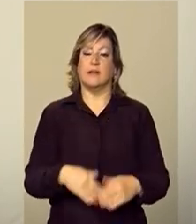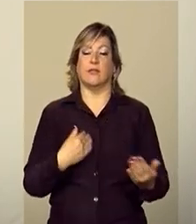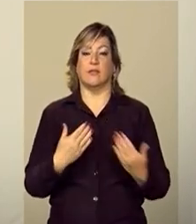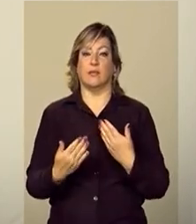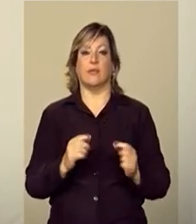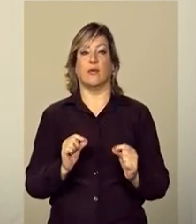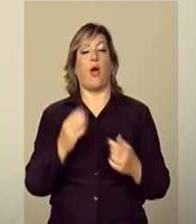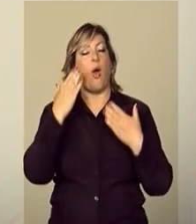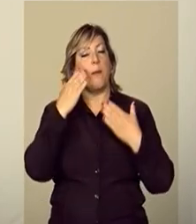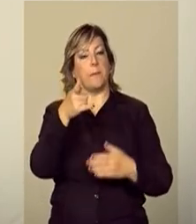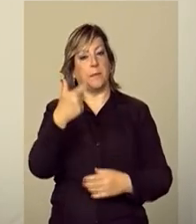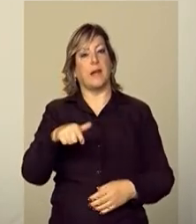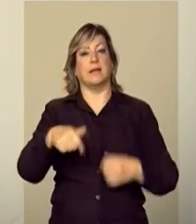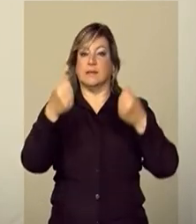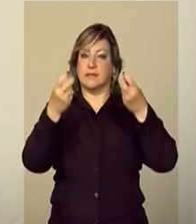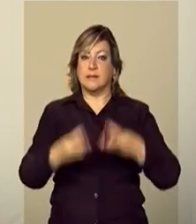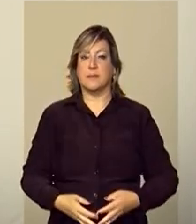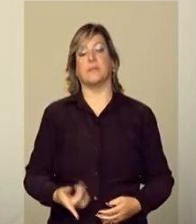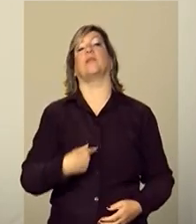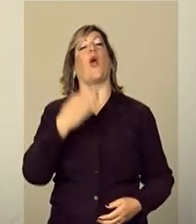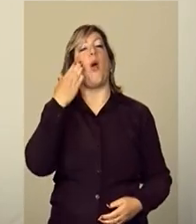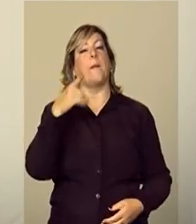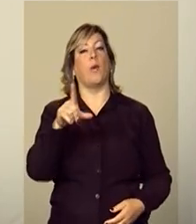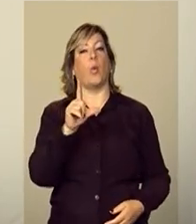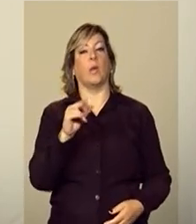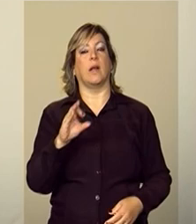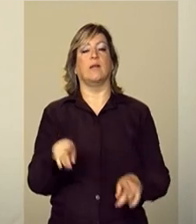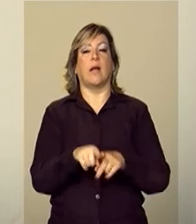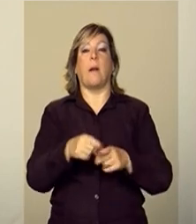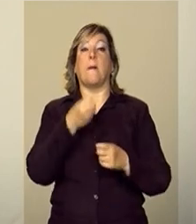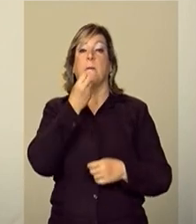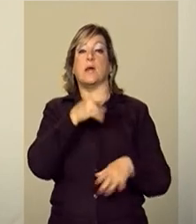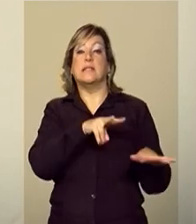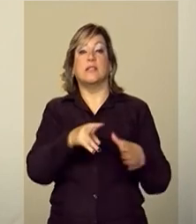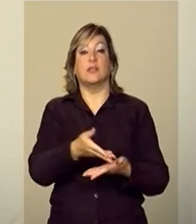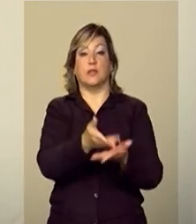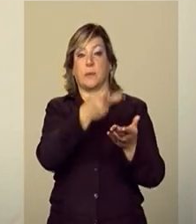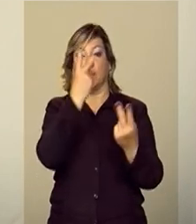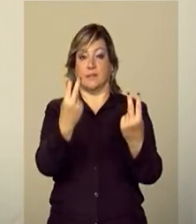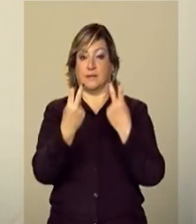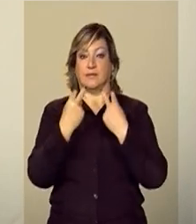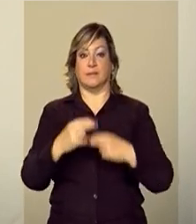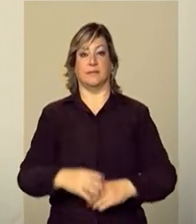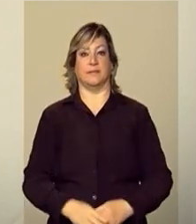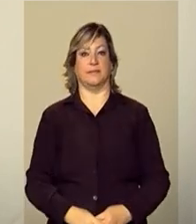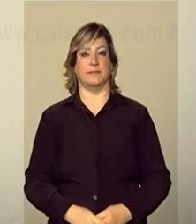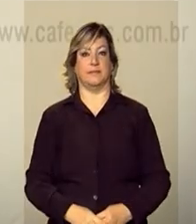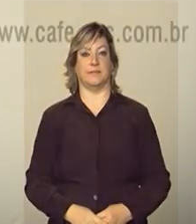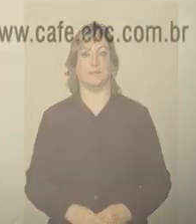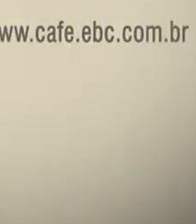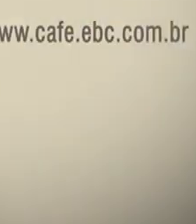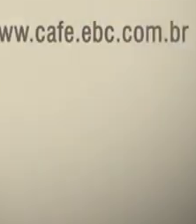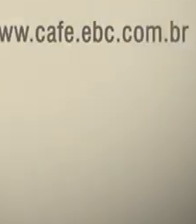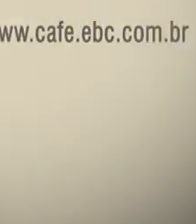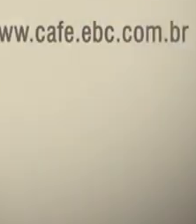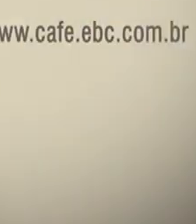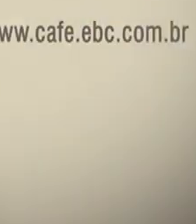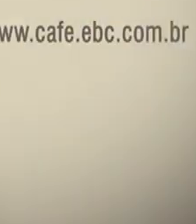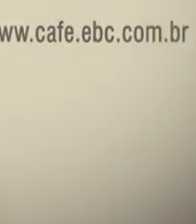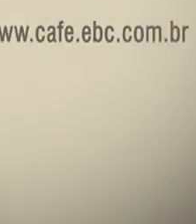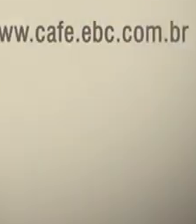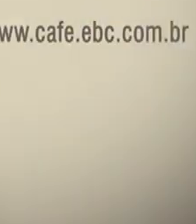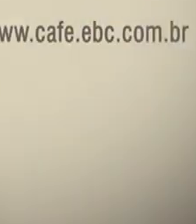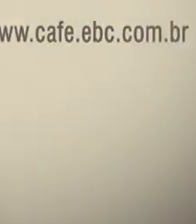Nosso Tempo Hoje chega E obrigado por mais esse café Obrigada Luciano e uma boa semana para os nossos ouvidos você que nos ouve pode